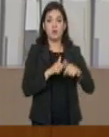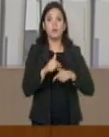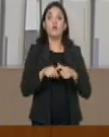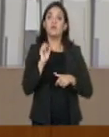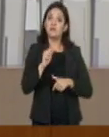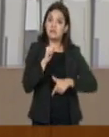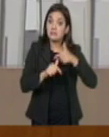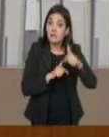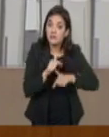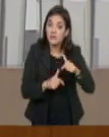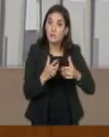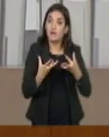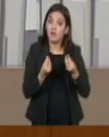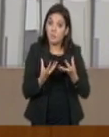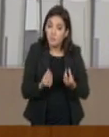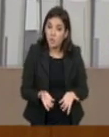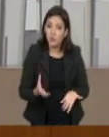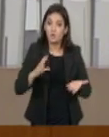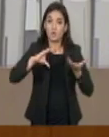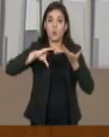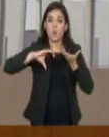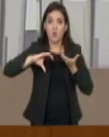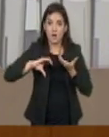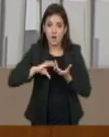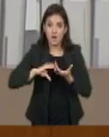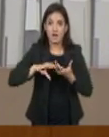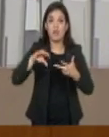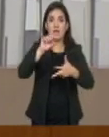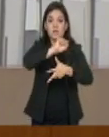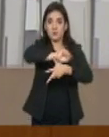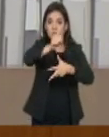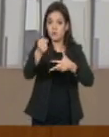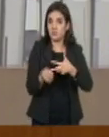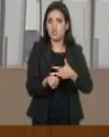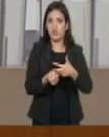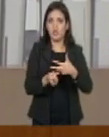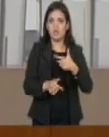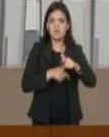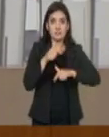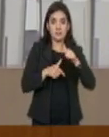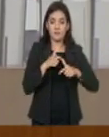se trabalha muito no parlamento, se trabalha muito no executivo, se trabalha muito no poder judiciário.